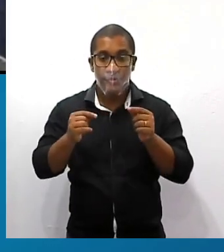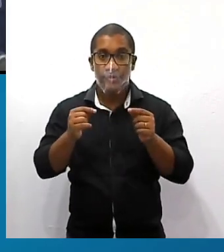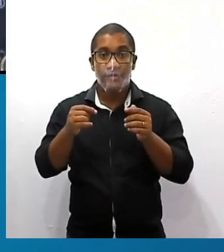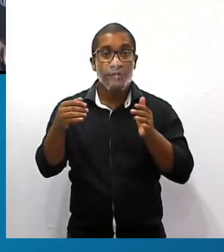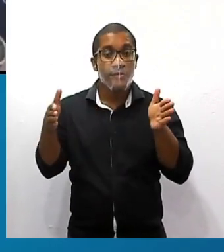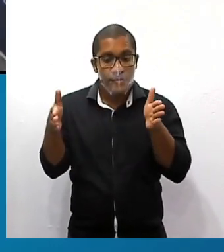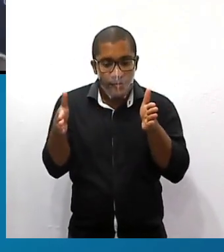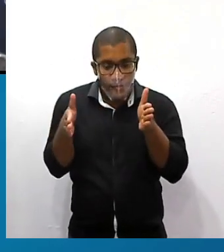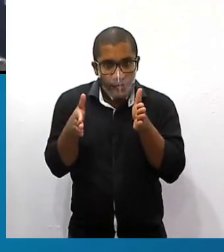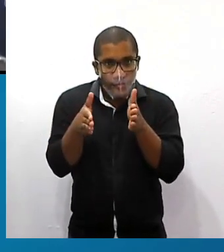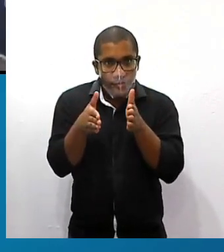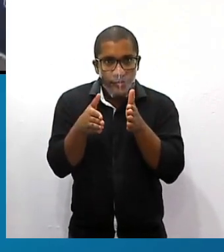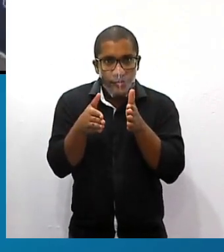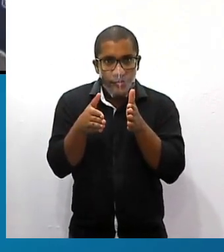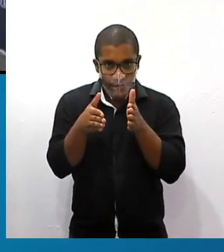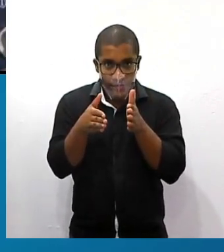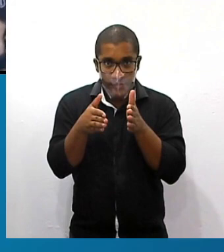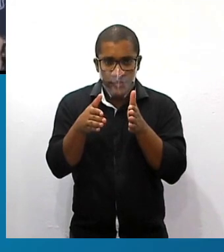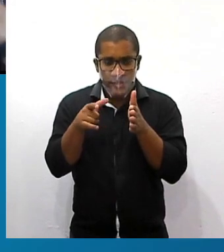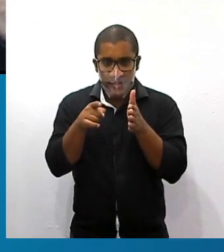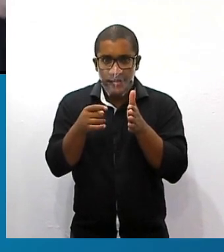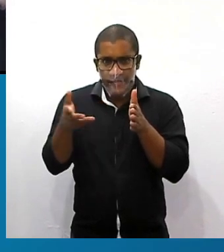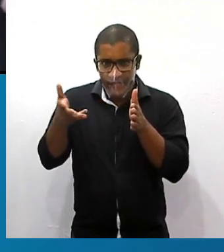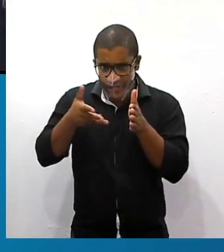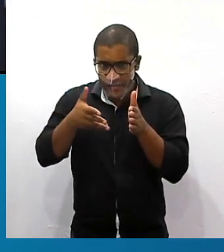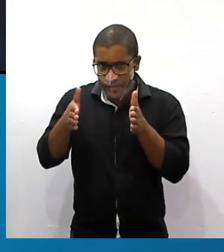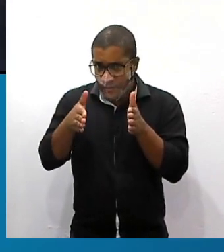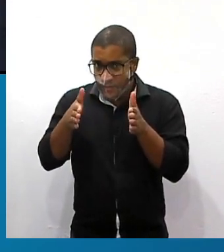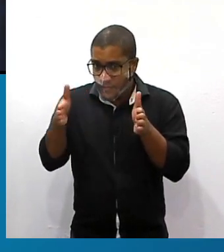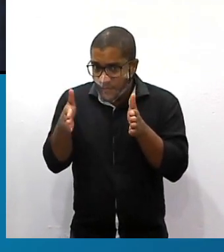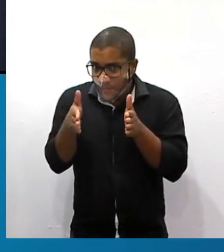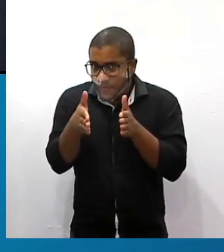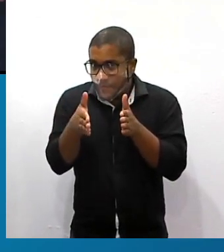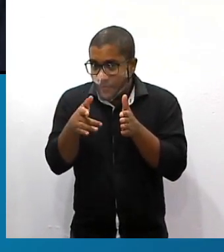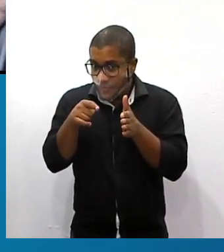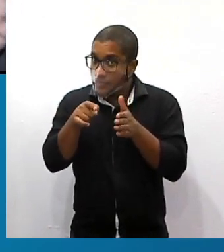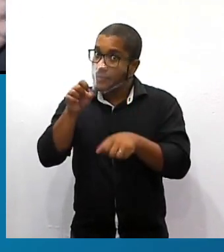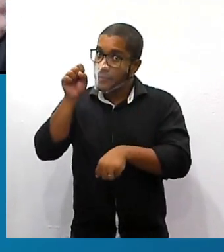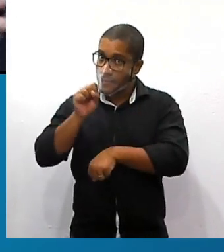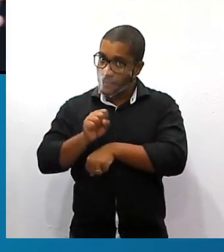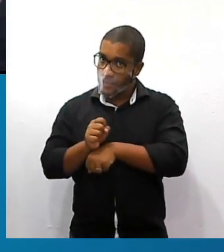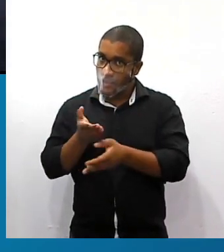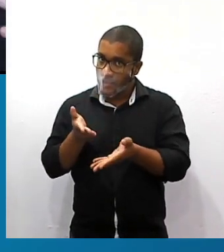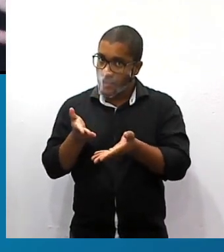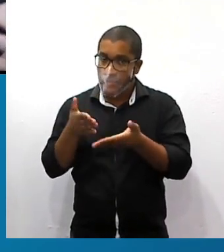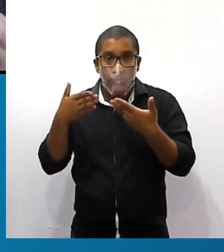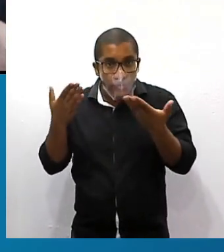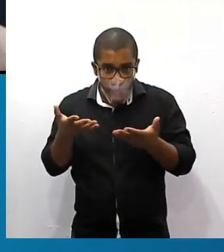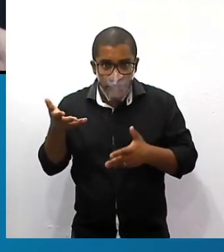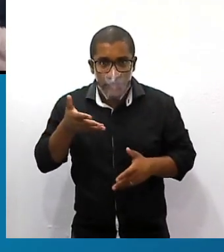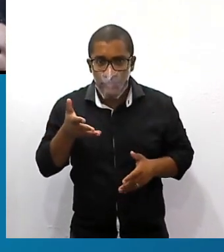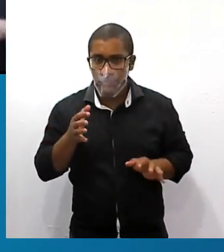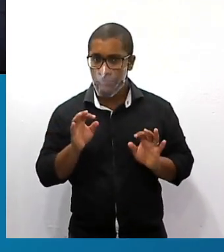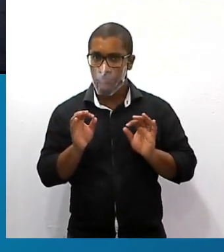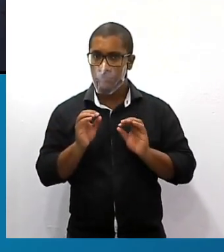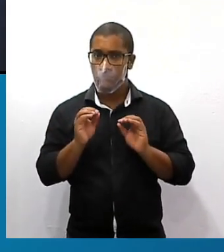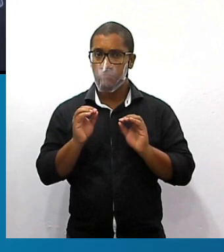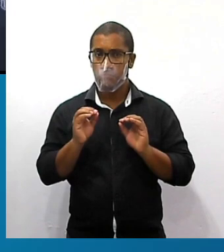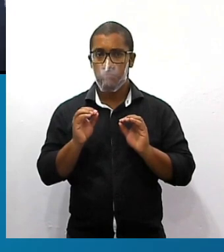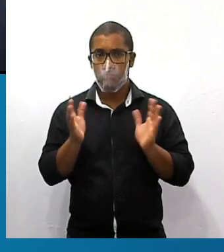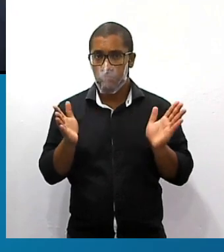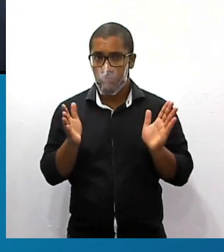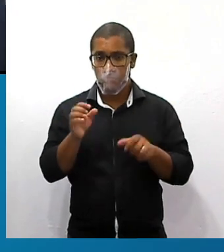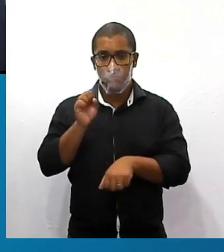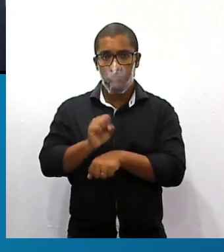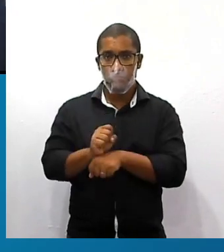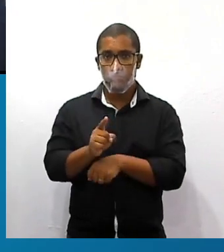deformada. Ele tem velocidade nesse ponto? Lembre-se que você está considerando o objeto parado. Então, ele não tem velocidade, ele está paradinho,